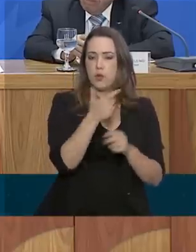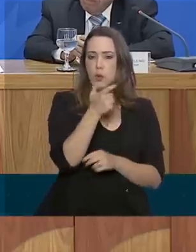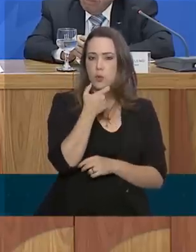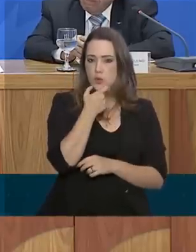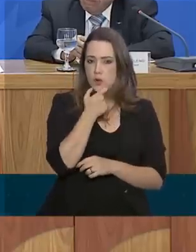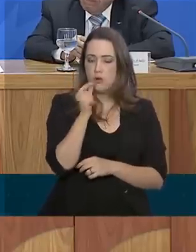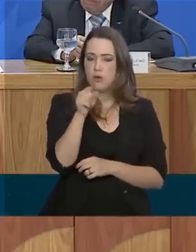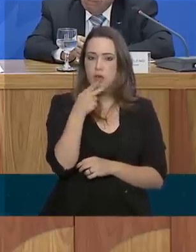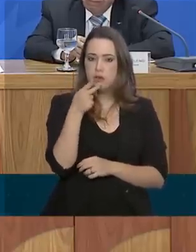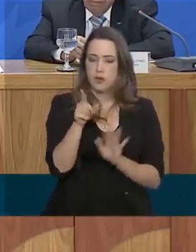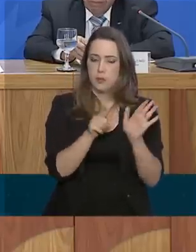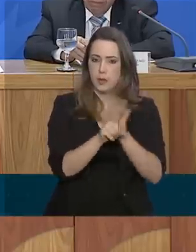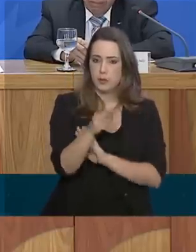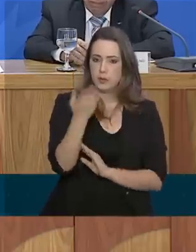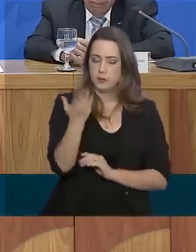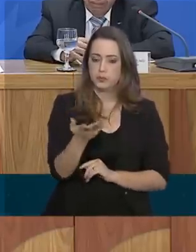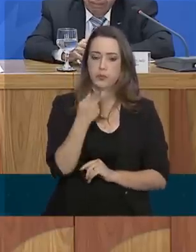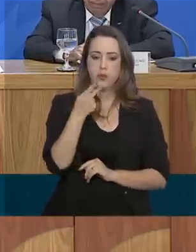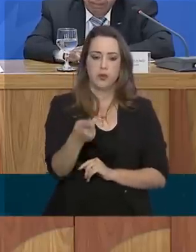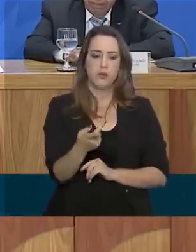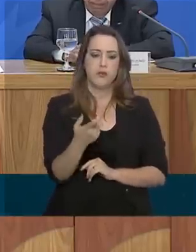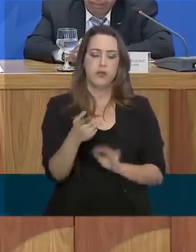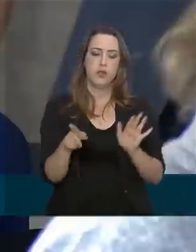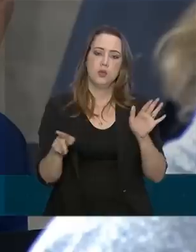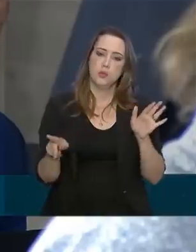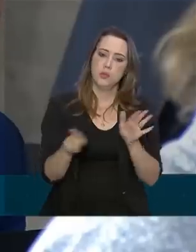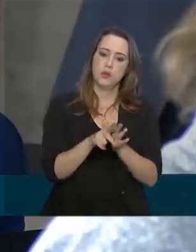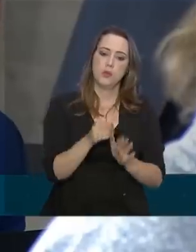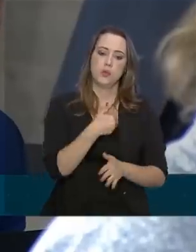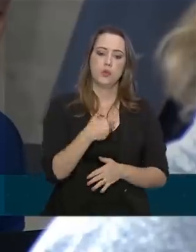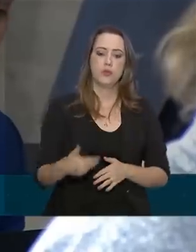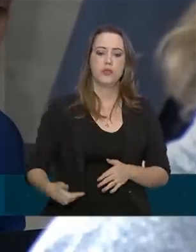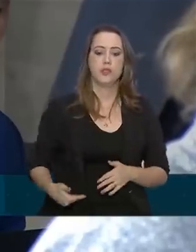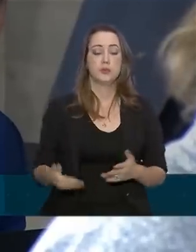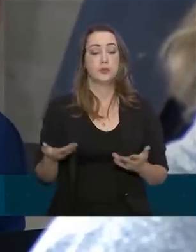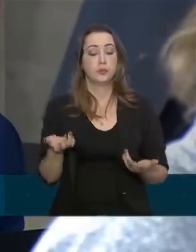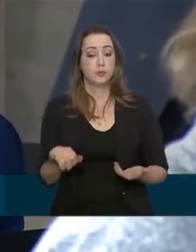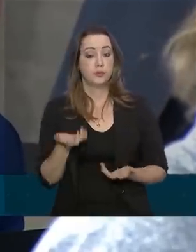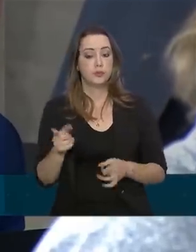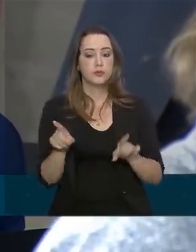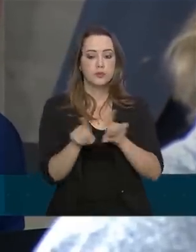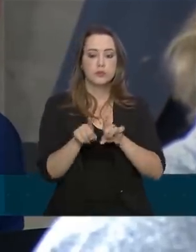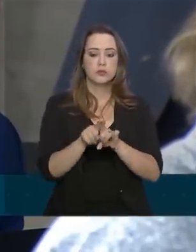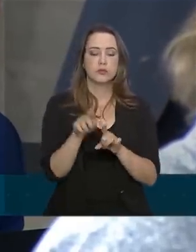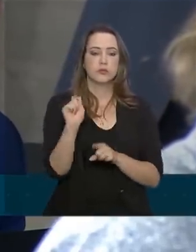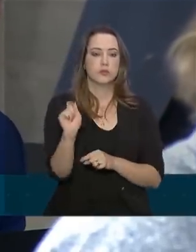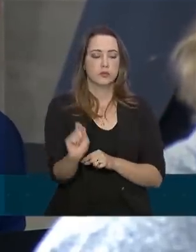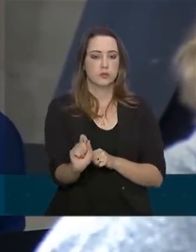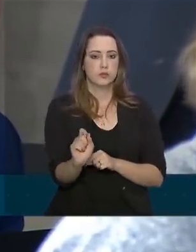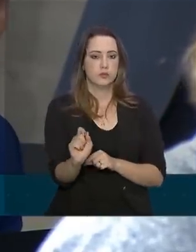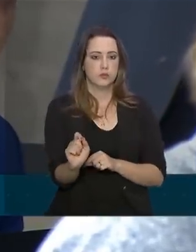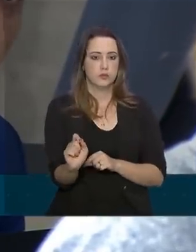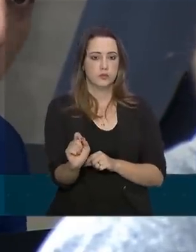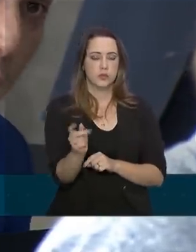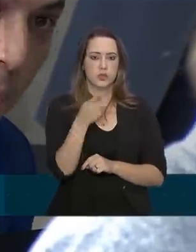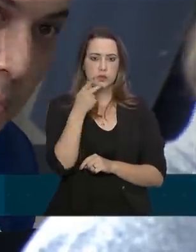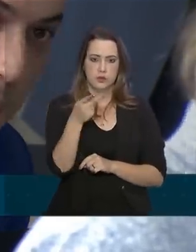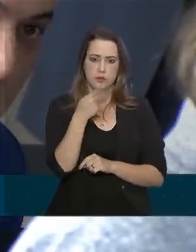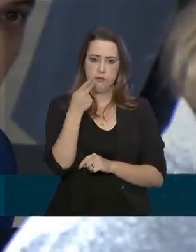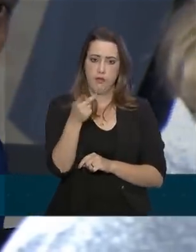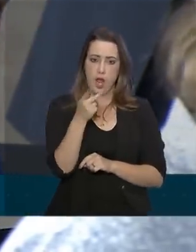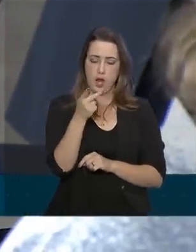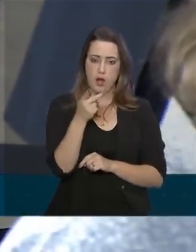e desci e atribuiu isso ao governo e além disso fala para o